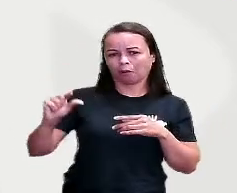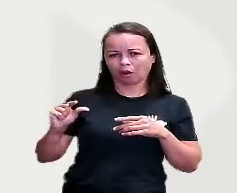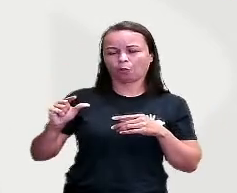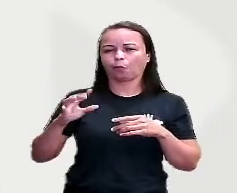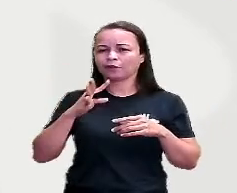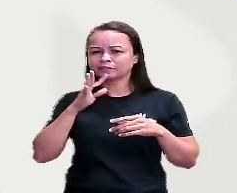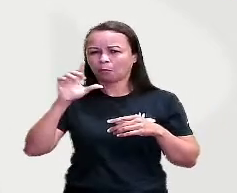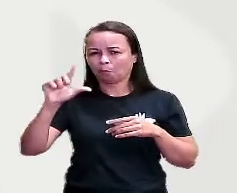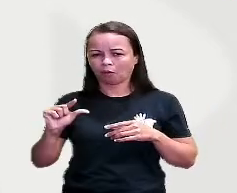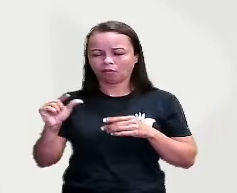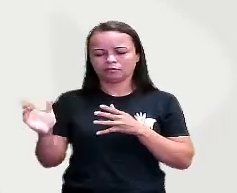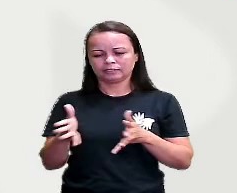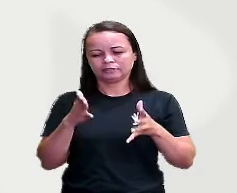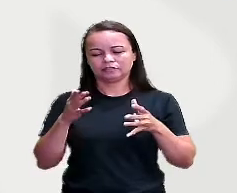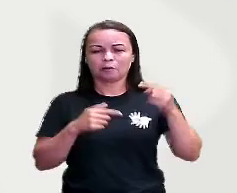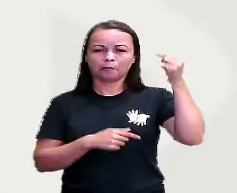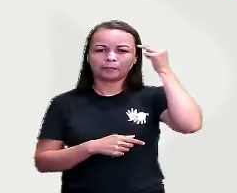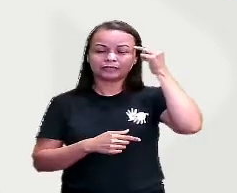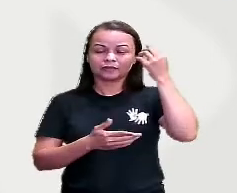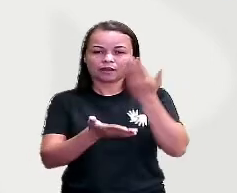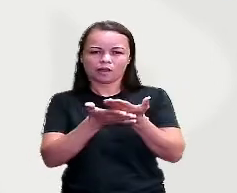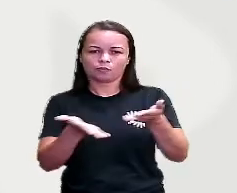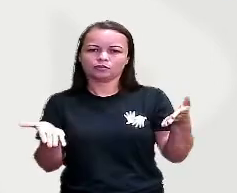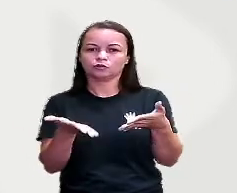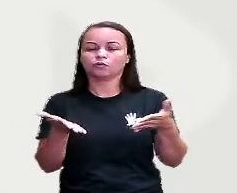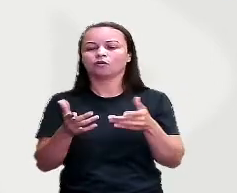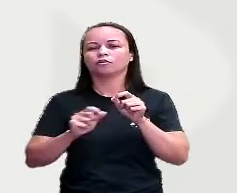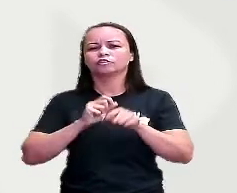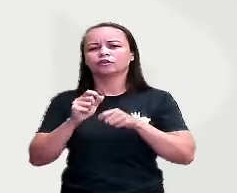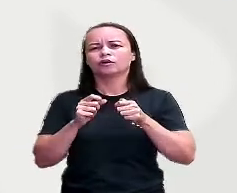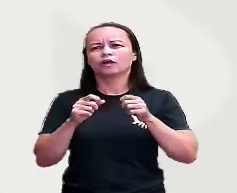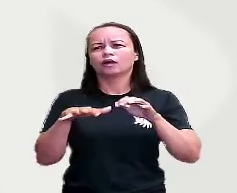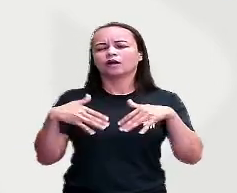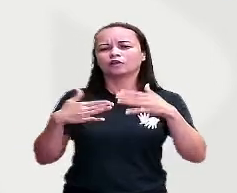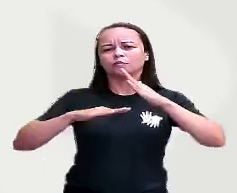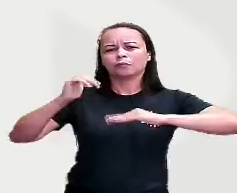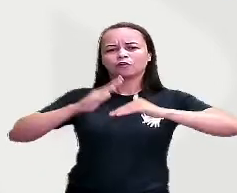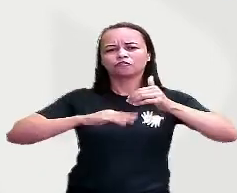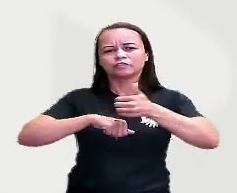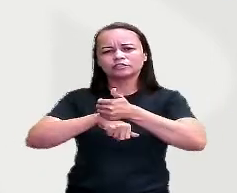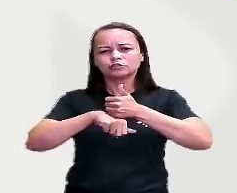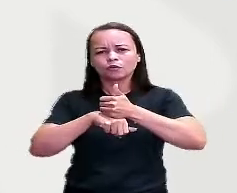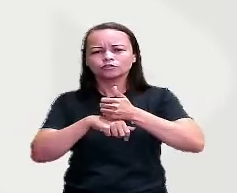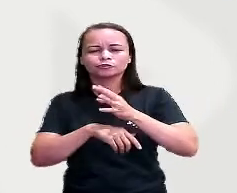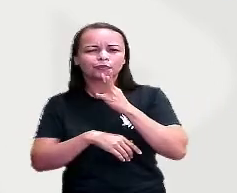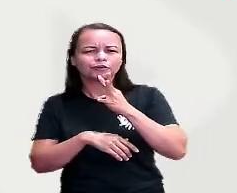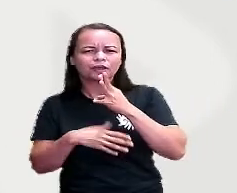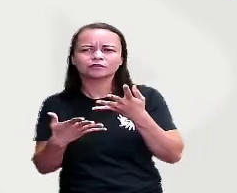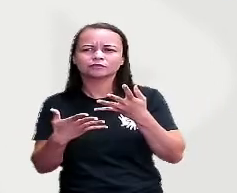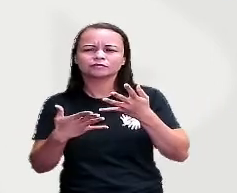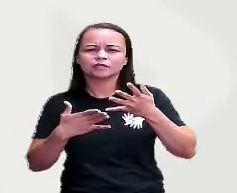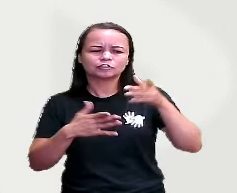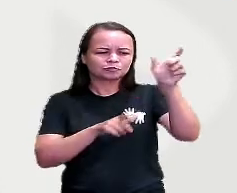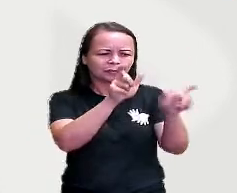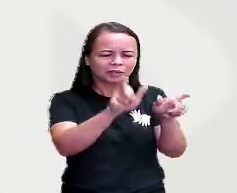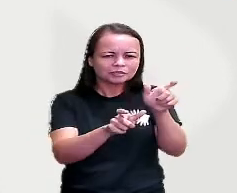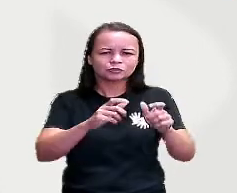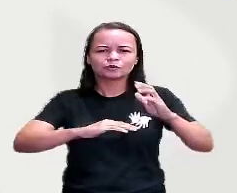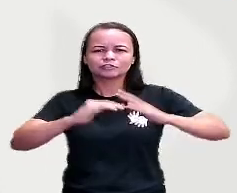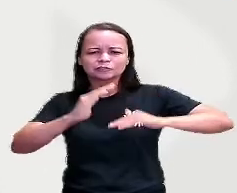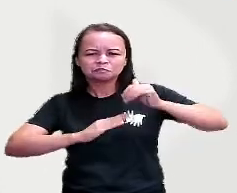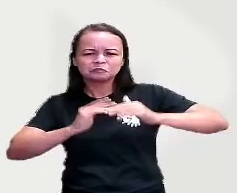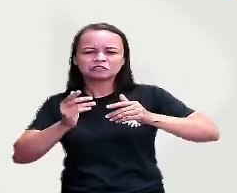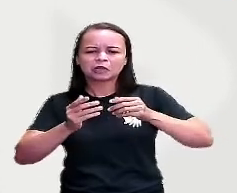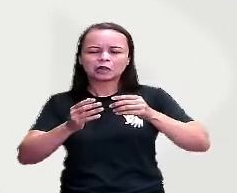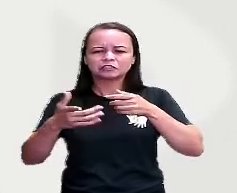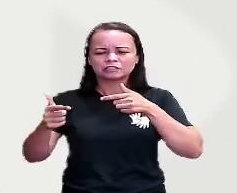gente vai começar a pensar na nossa aula de hoje, quais são as profissões que a gente conhece, quais são os profissionais que a gente trabalha, que estão